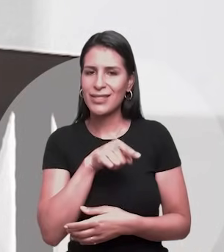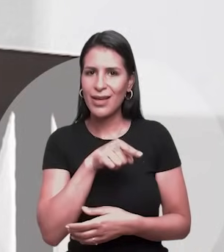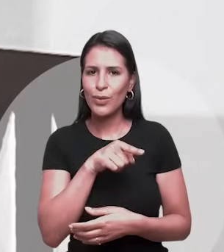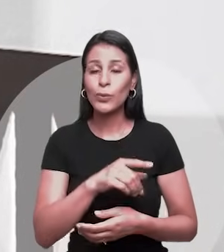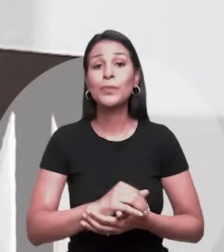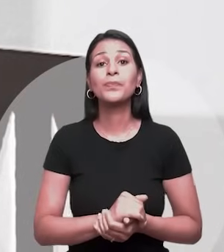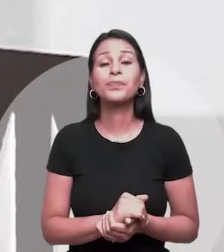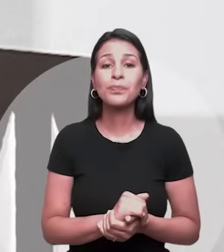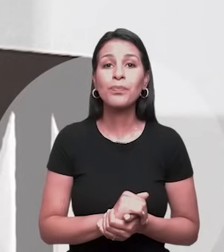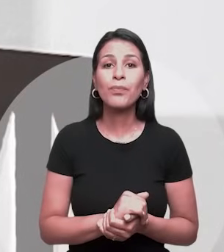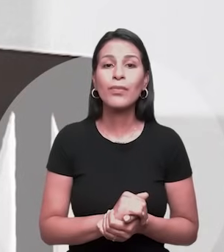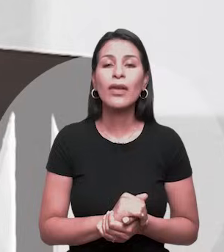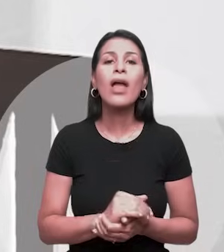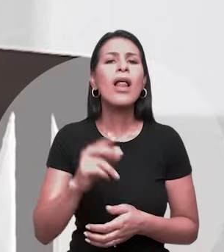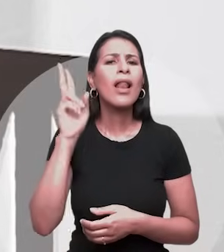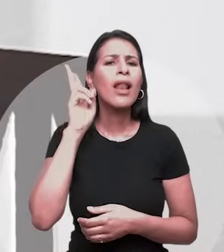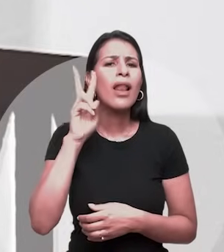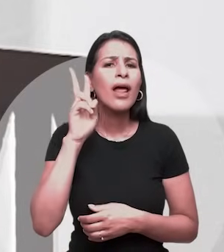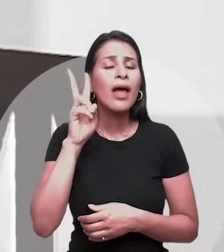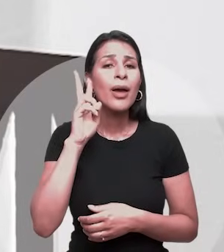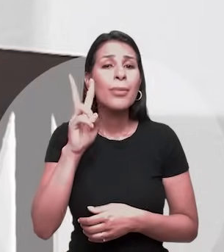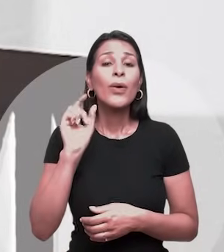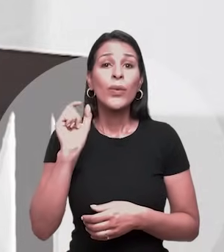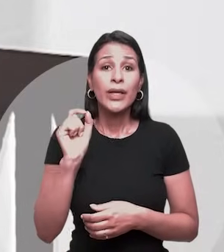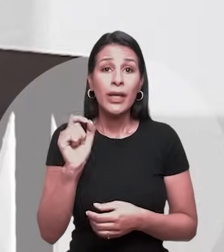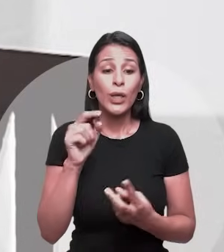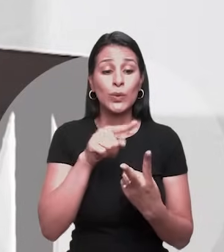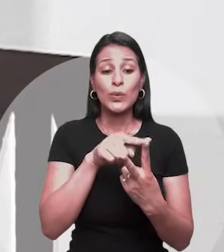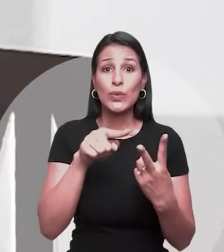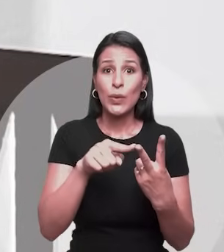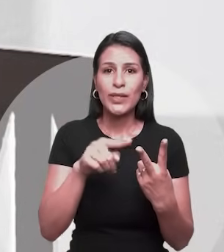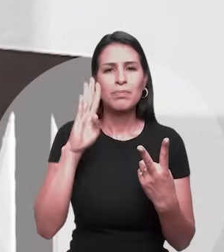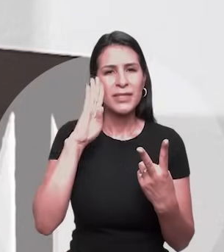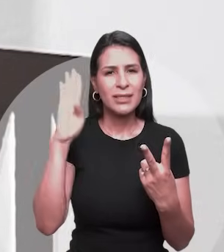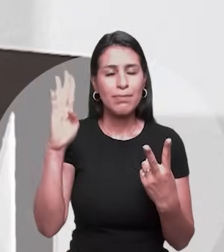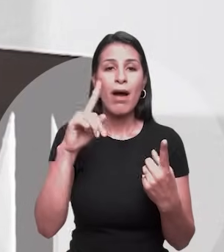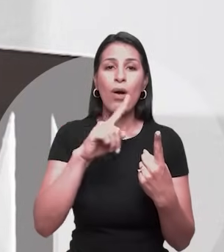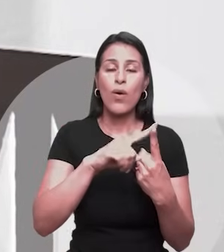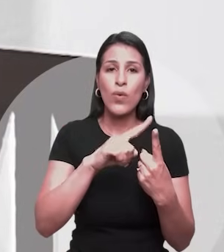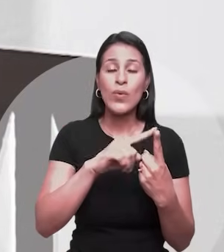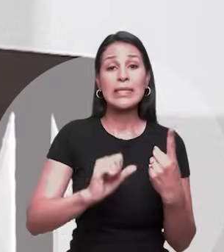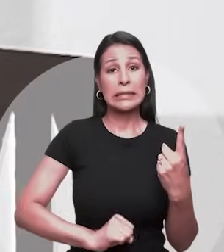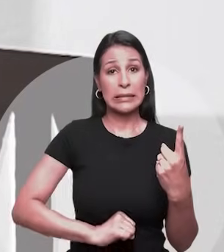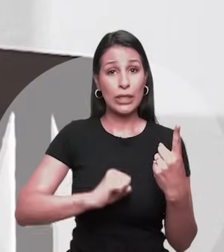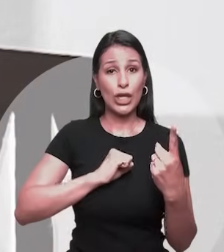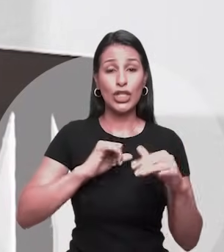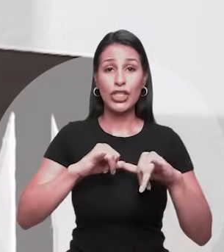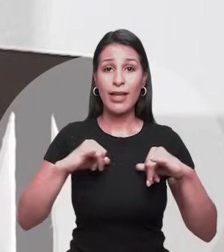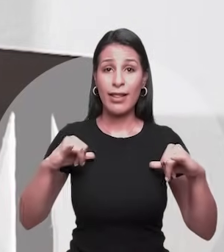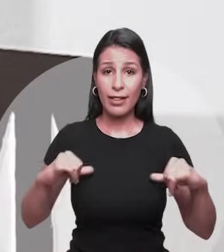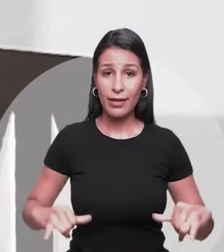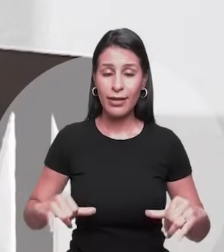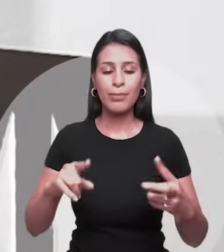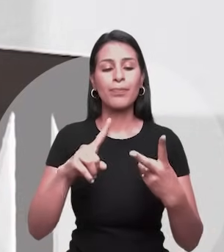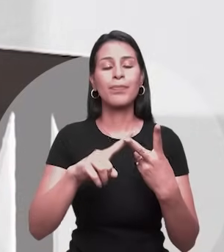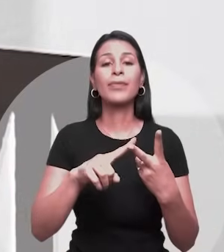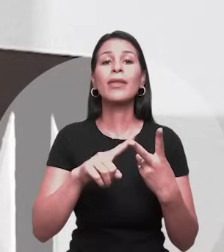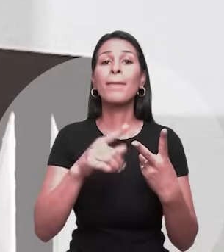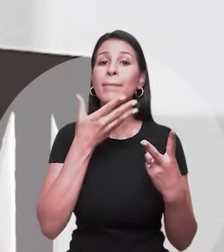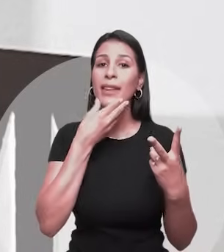acontecera. Lembrando especialmente destes dois personagens, o sacerdote Eli e o menino